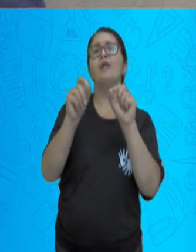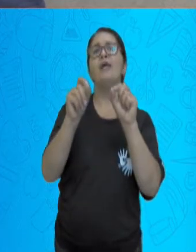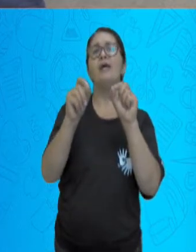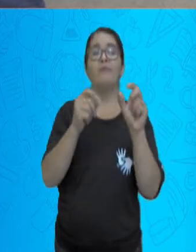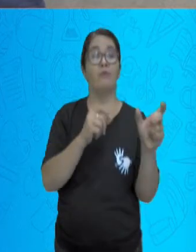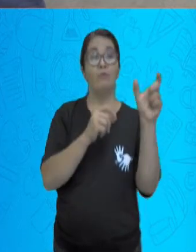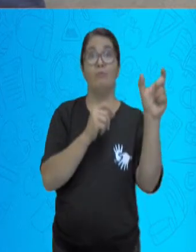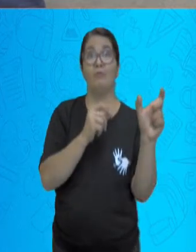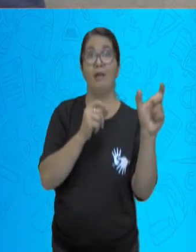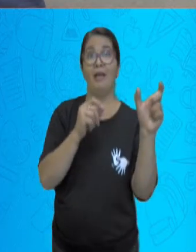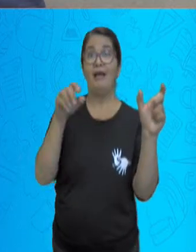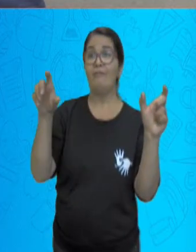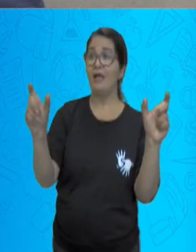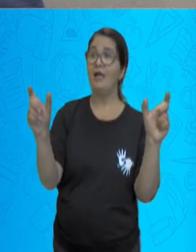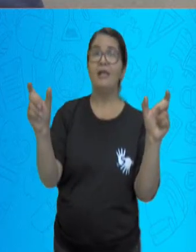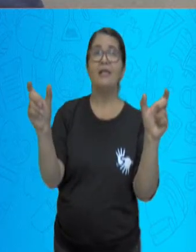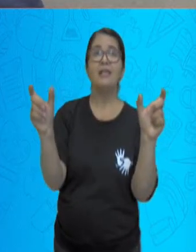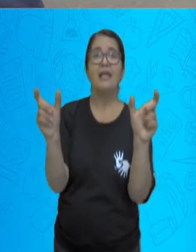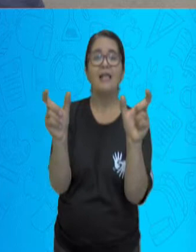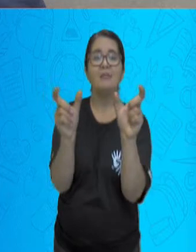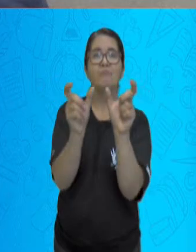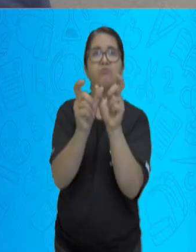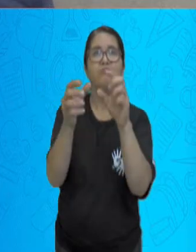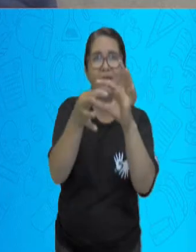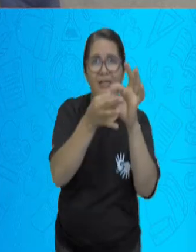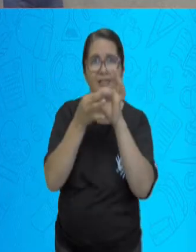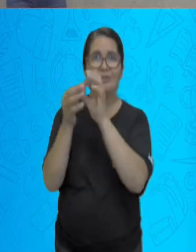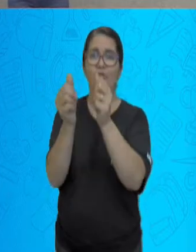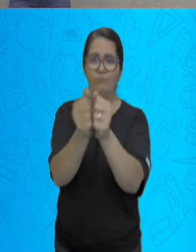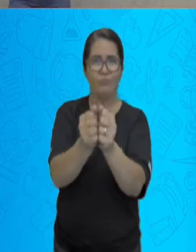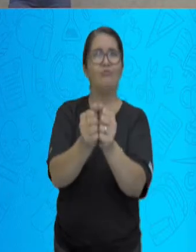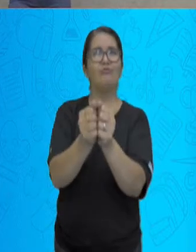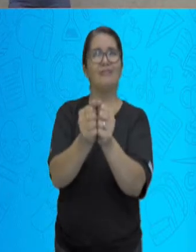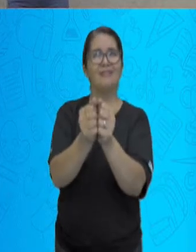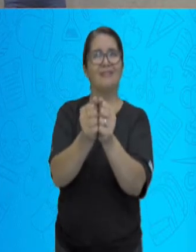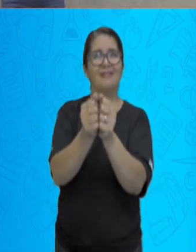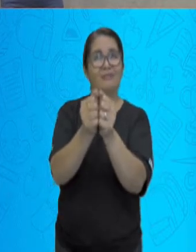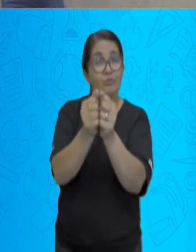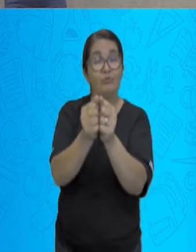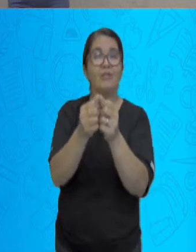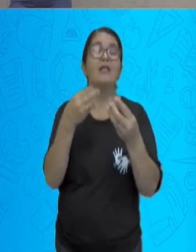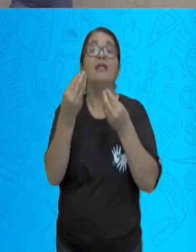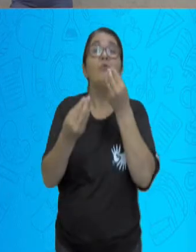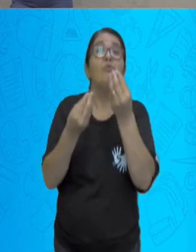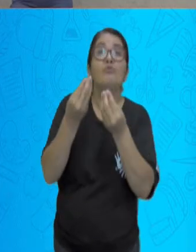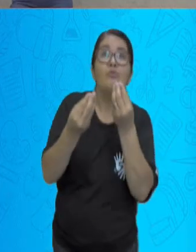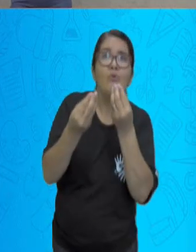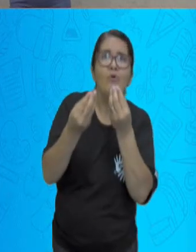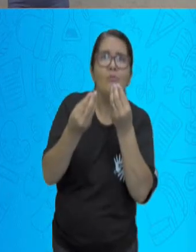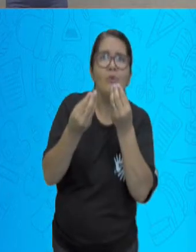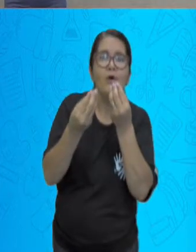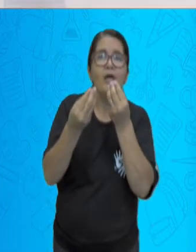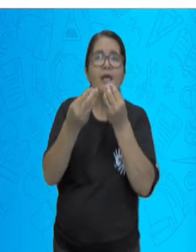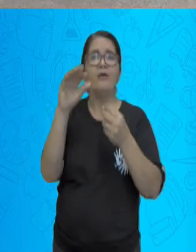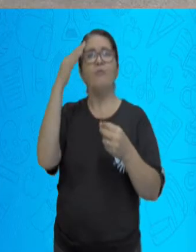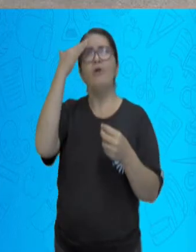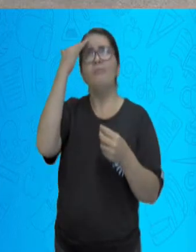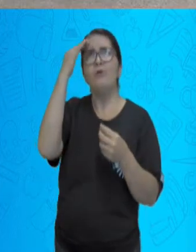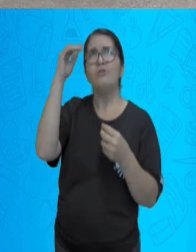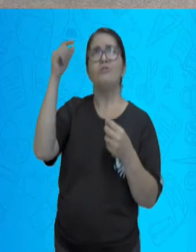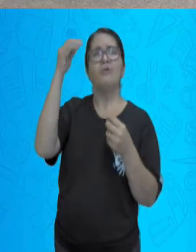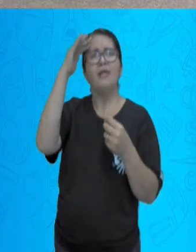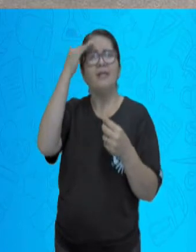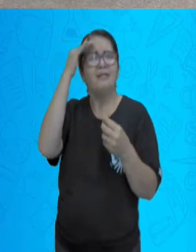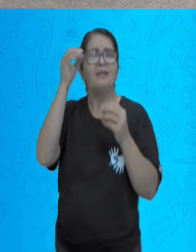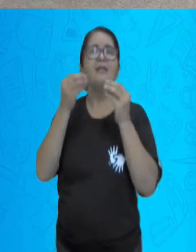vendo? Girassol. Que eu consigo entender? Formas que são